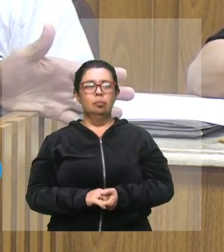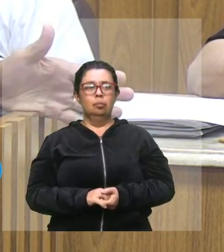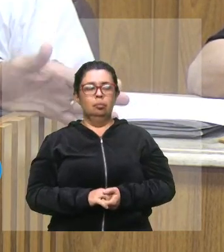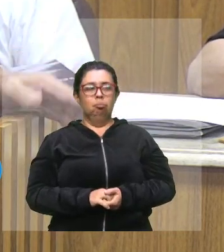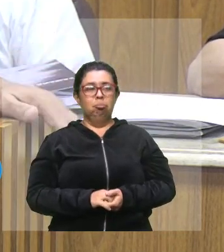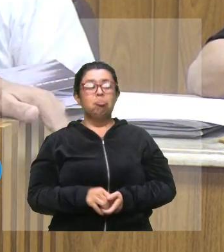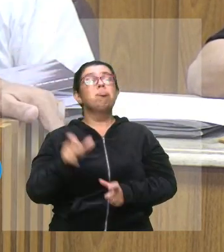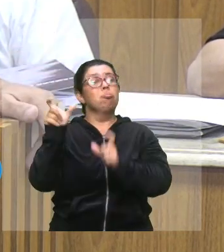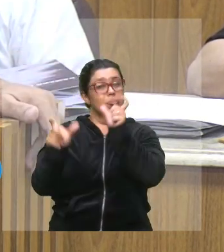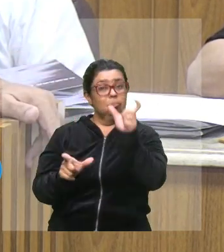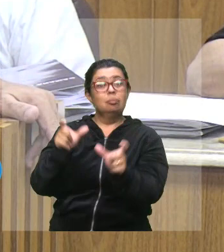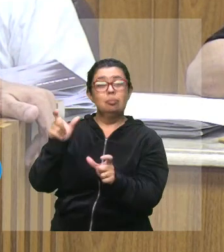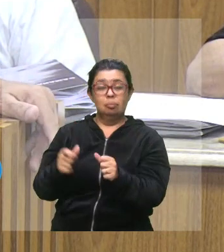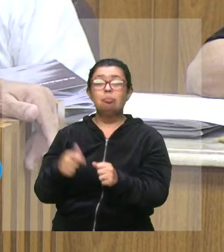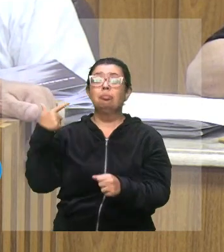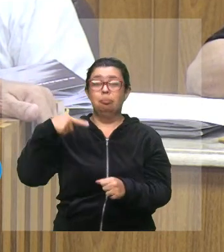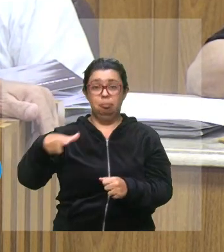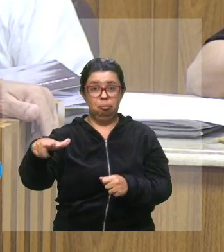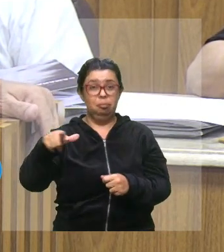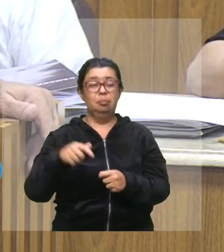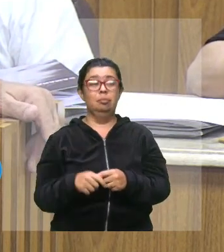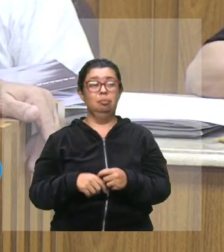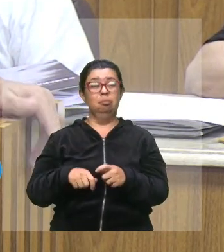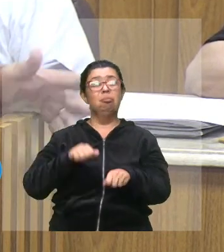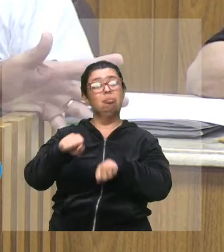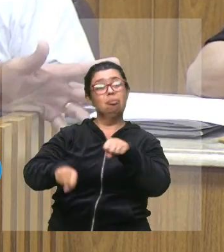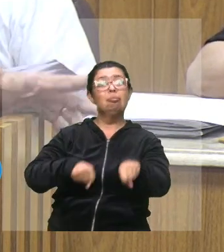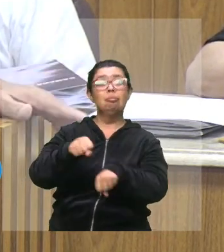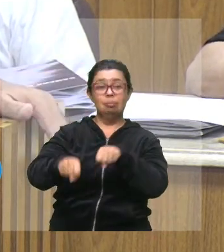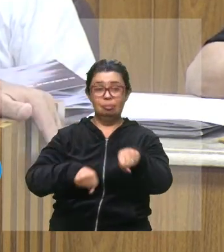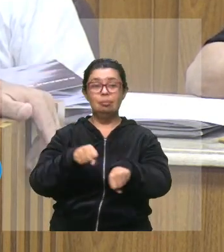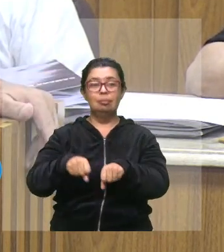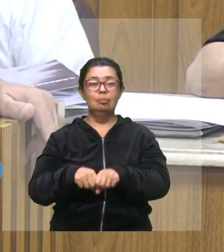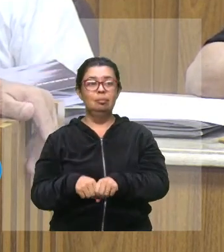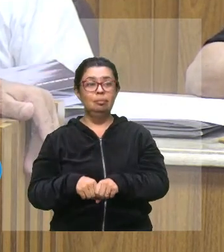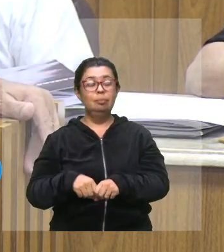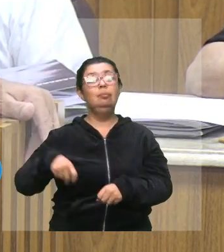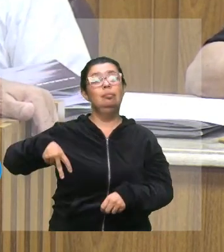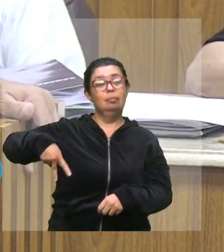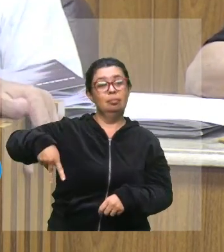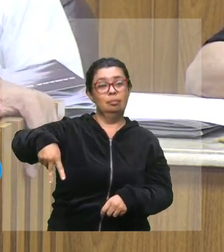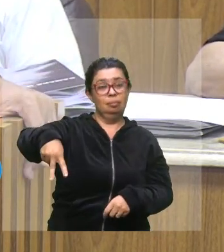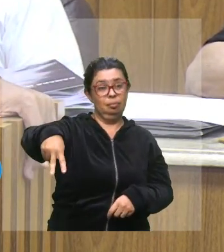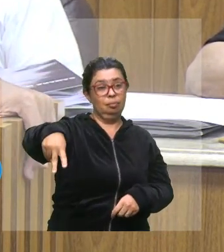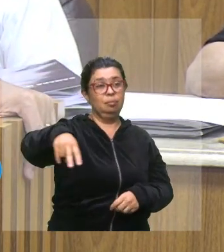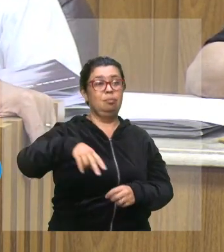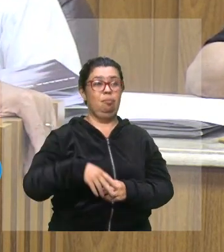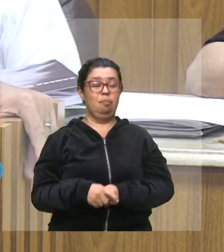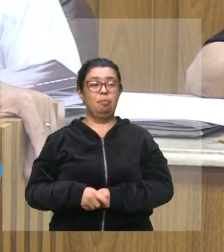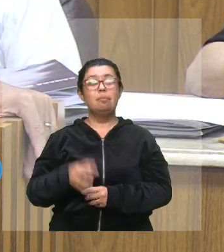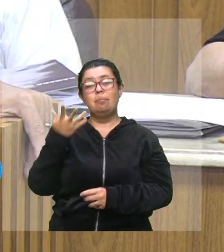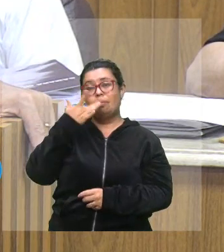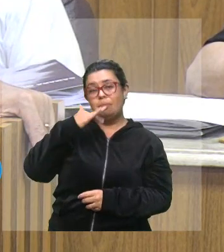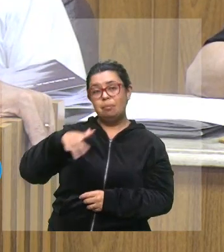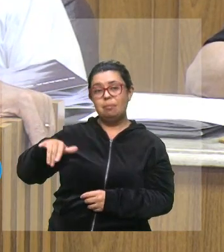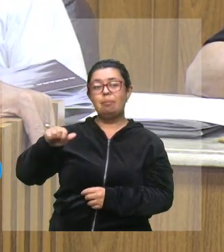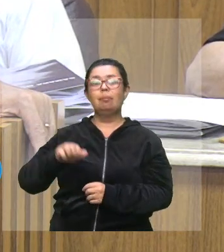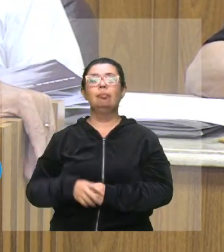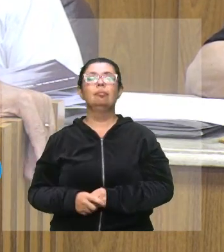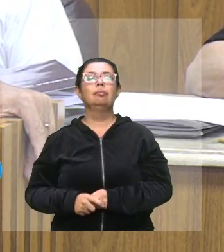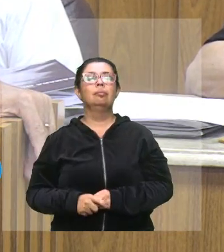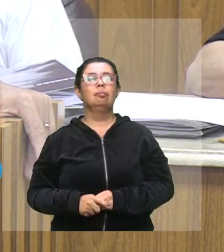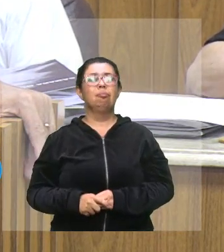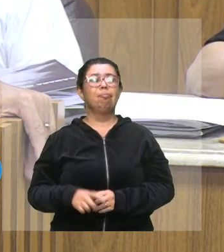Muitas pessoas trafegam ali de bicicleta e outras a pé, às vezes até com crianças, e